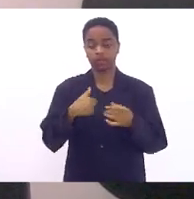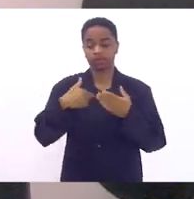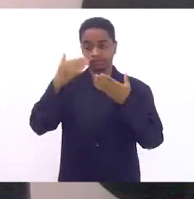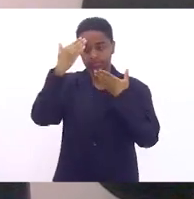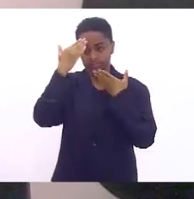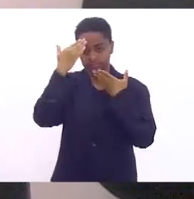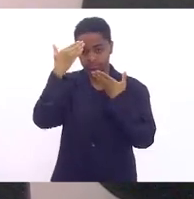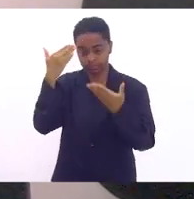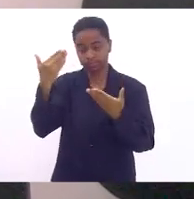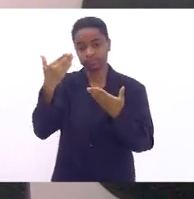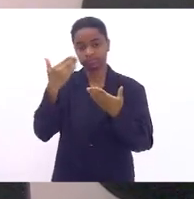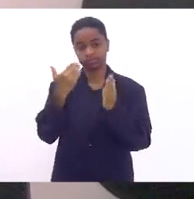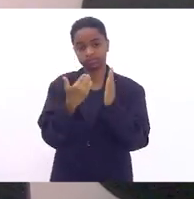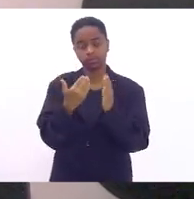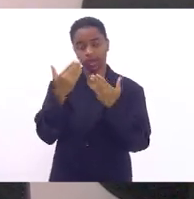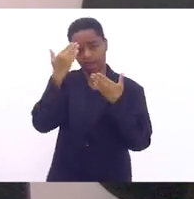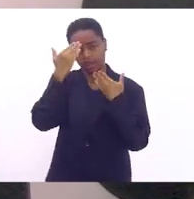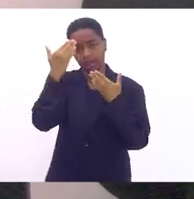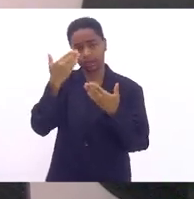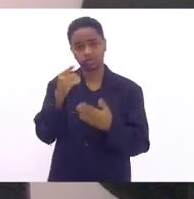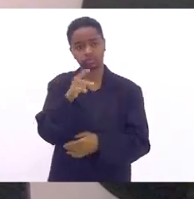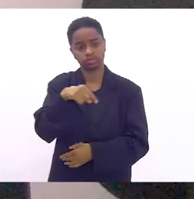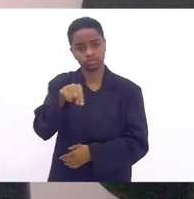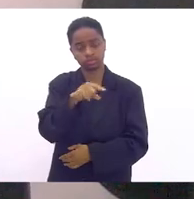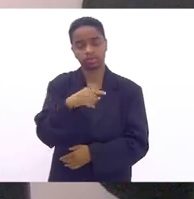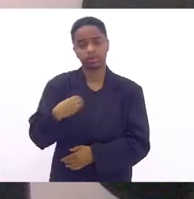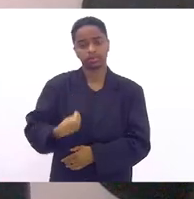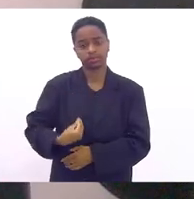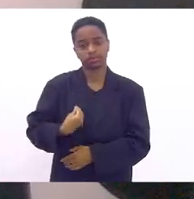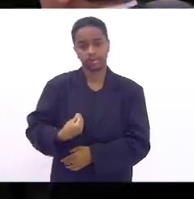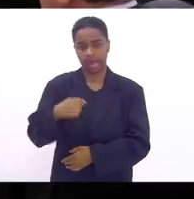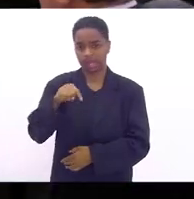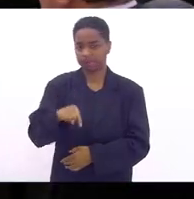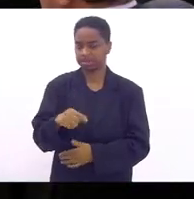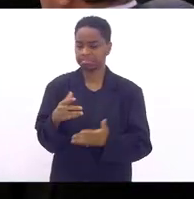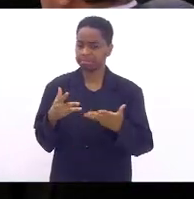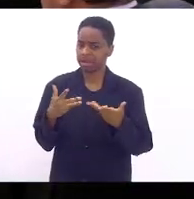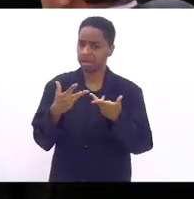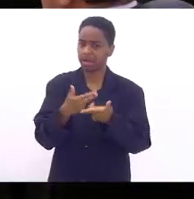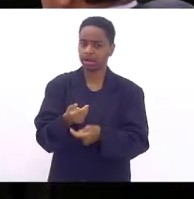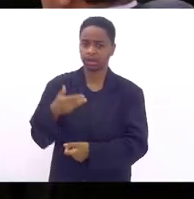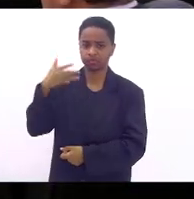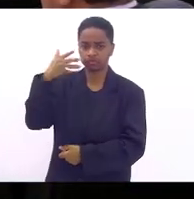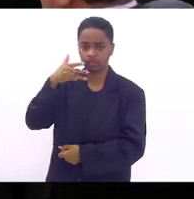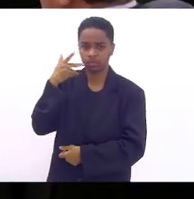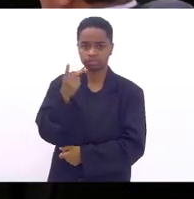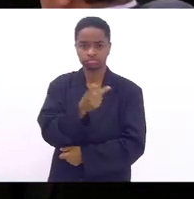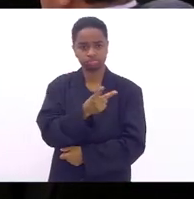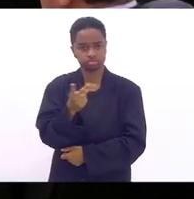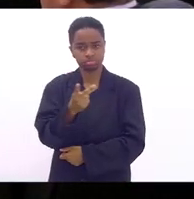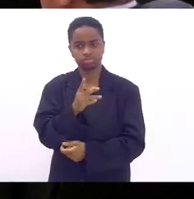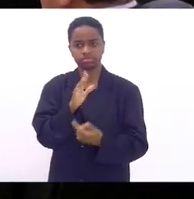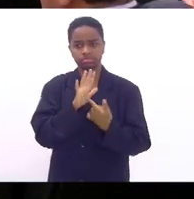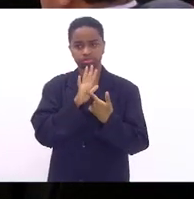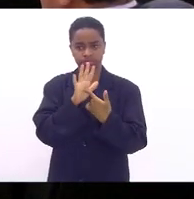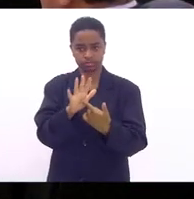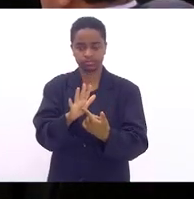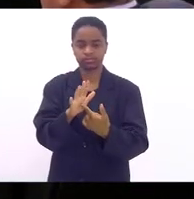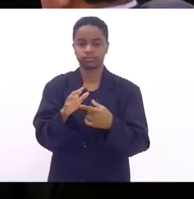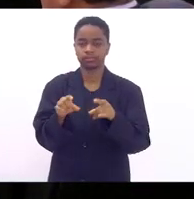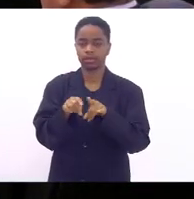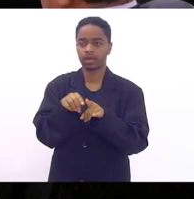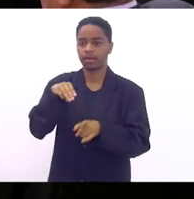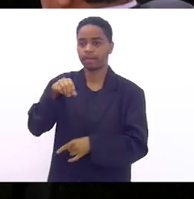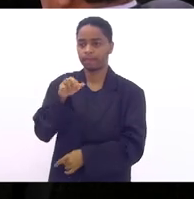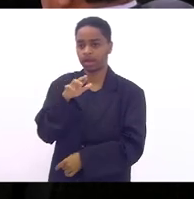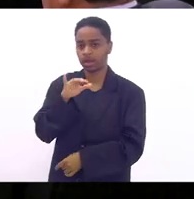muitíssimo pela presença dos Senhores foi brilhante a exposição que vocês nos trouxeram né Dr Mário